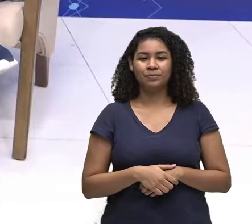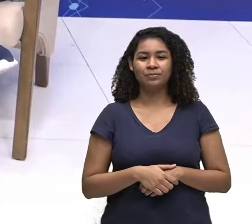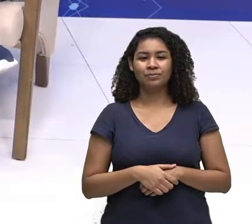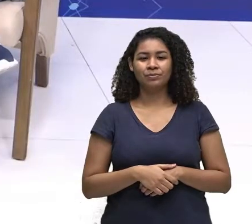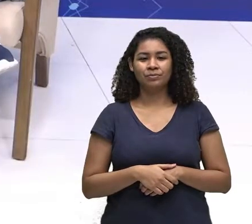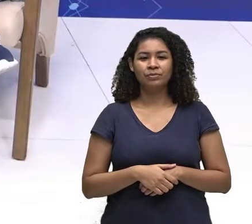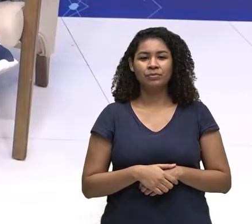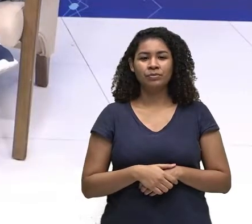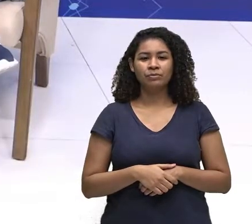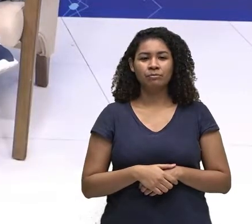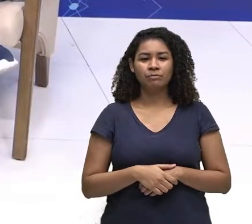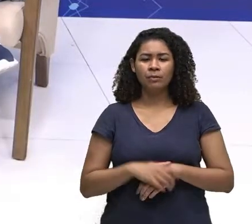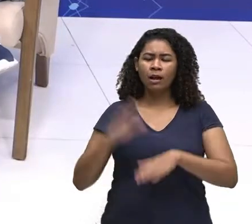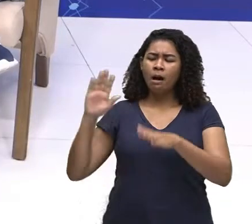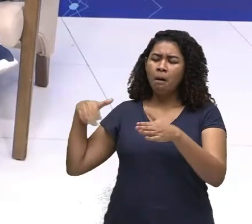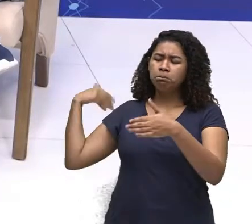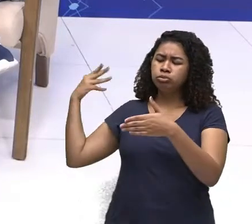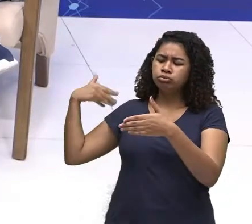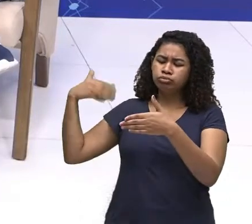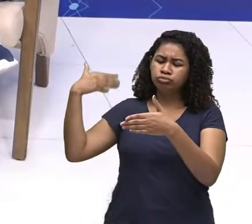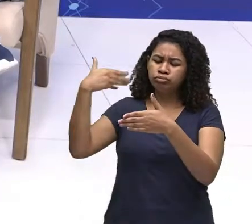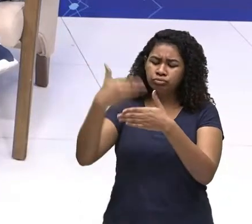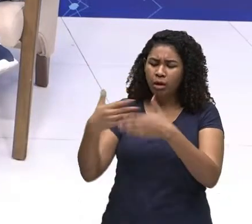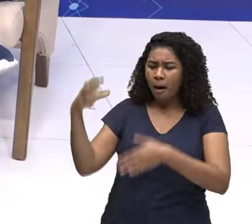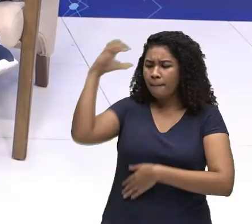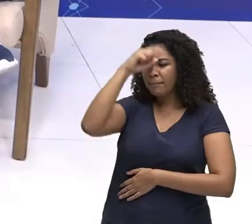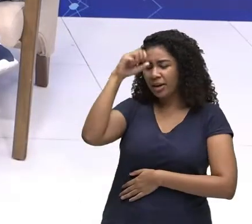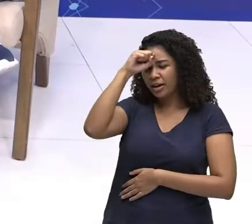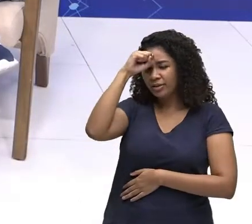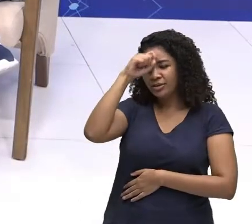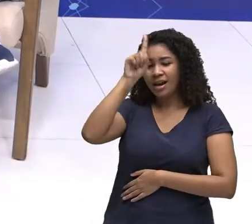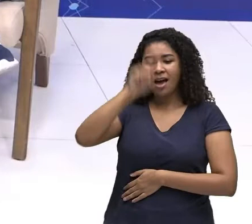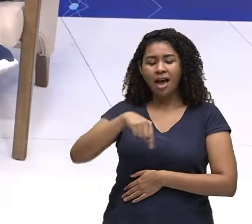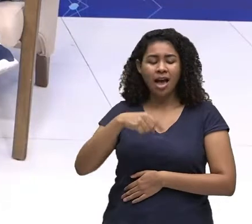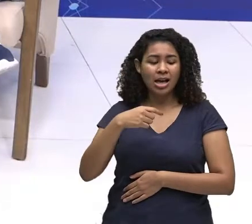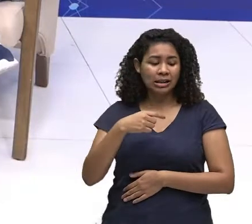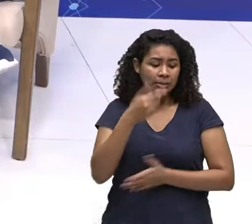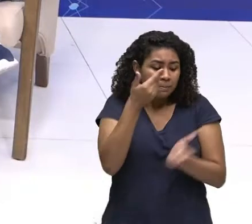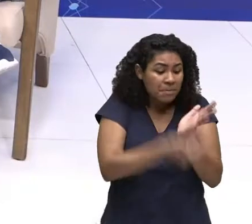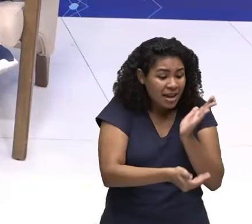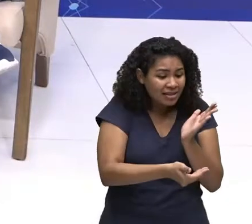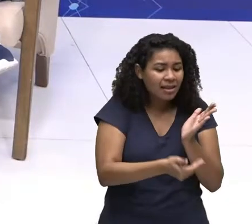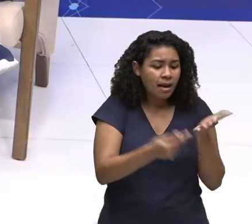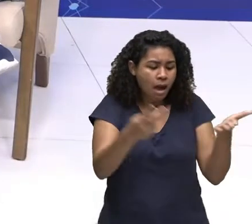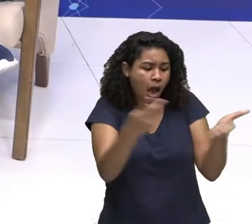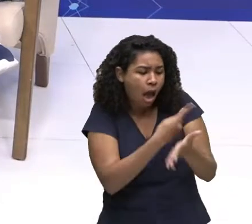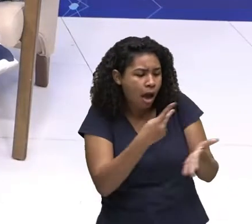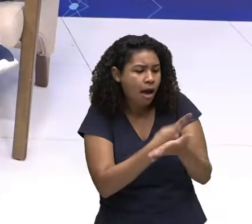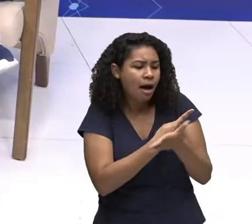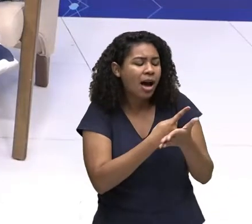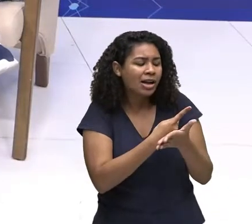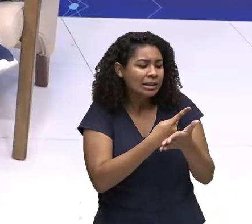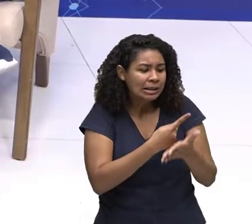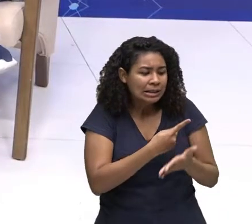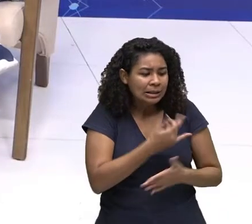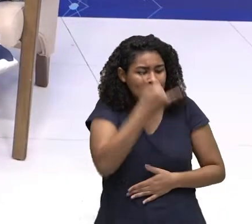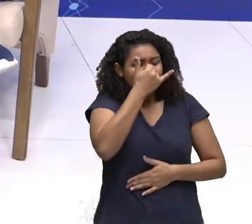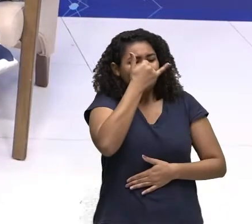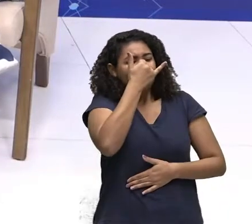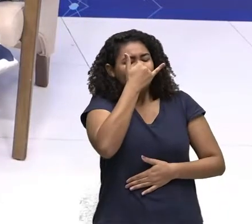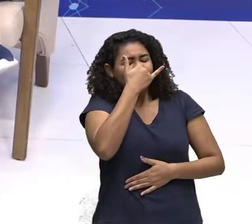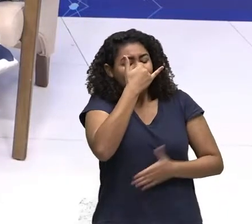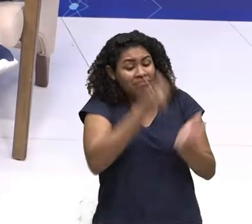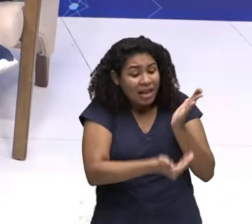que a gente aprende, a frustração, ela é a melhor professora. A falha, o erro, o perder, ele